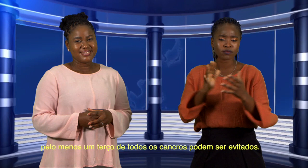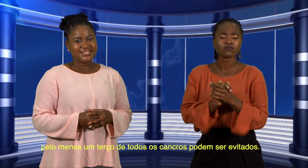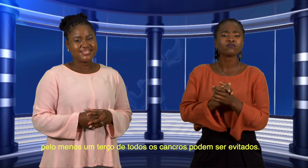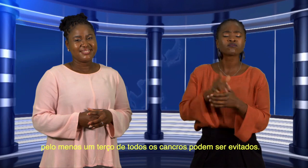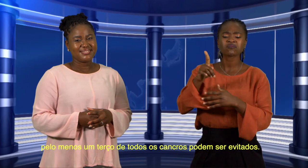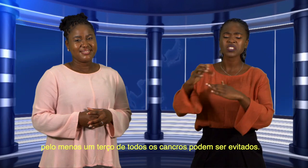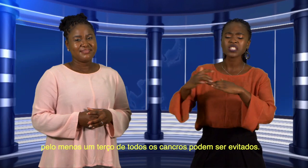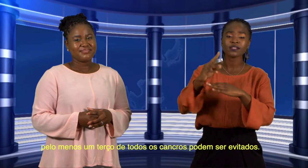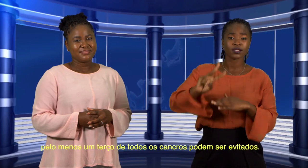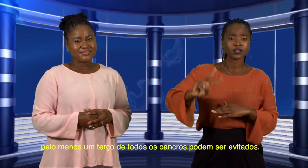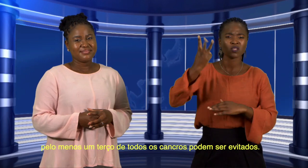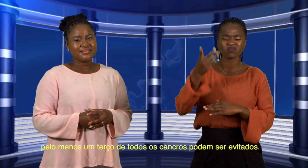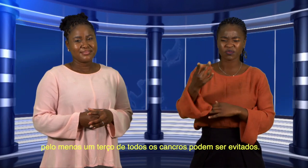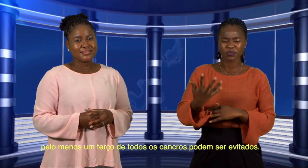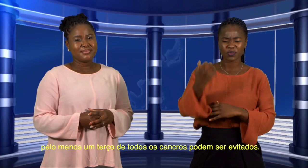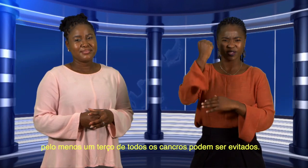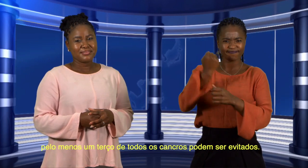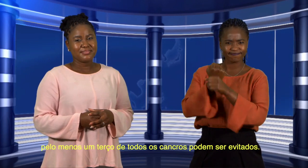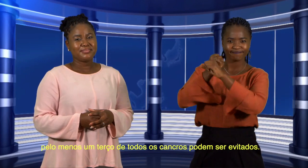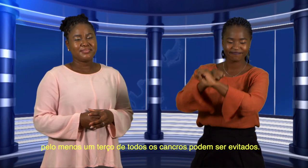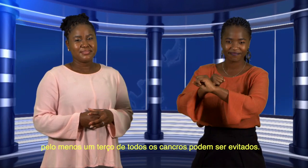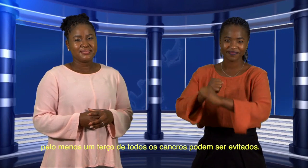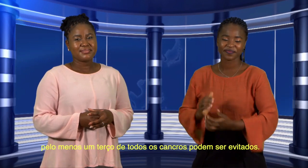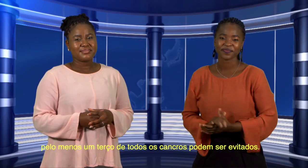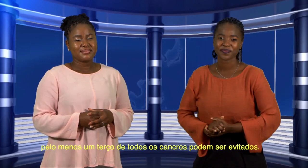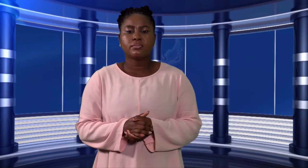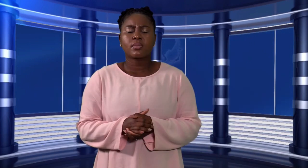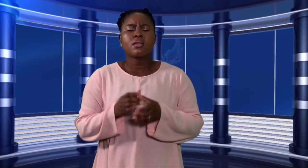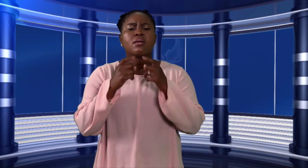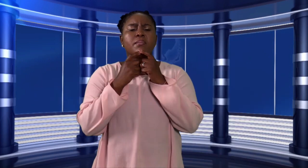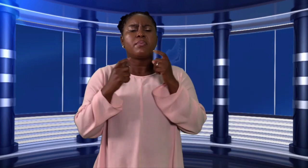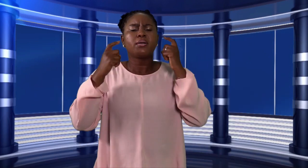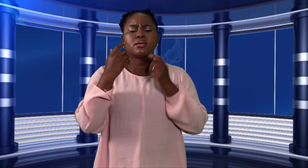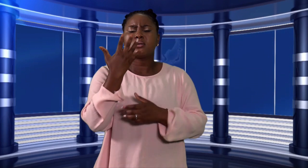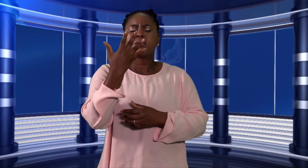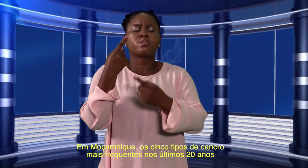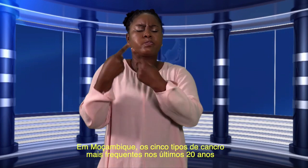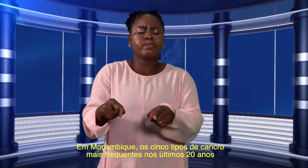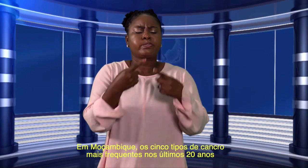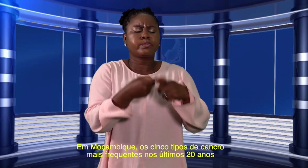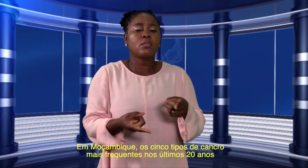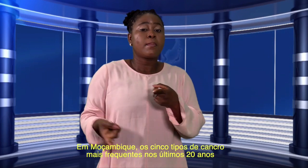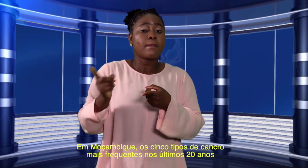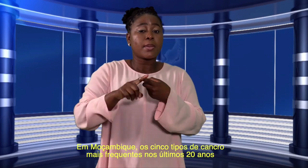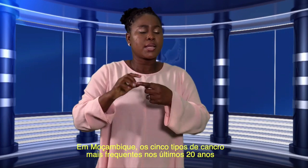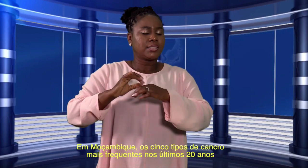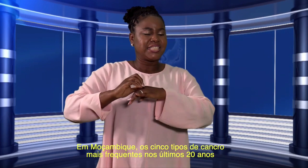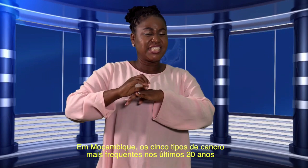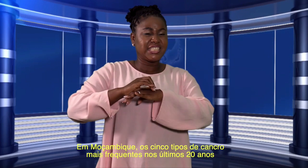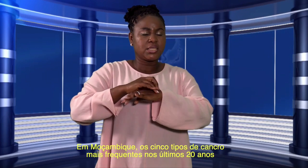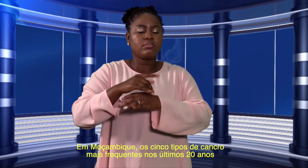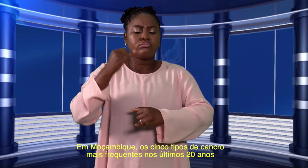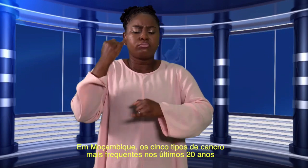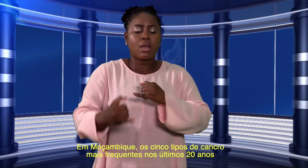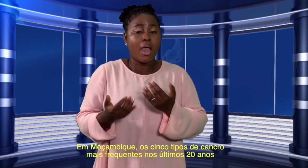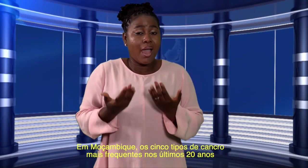2019-2029, pelo menos 1/3 de todos os cancros podem ser evitados. Em Moçambique, os 5 tipos